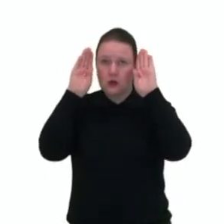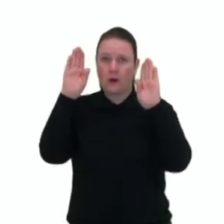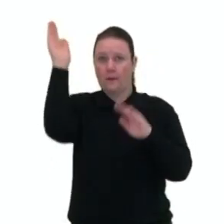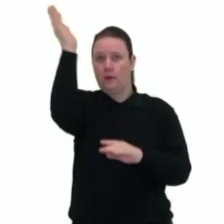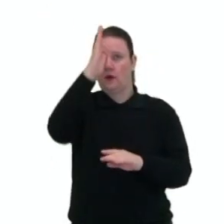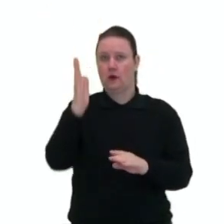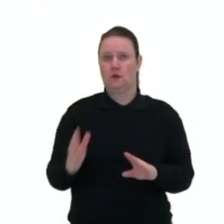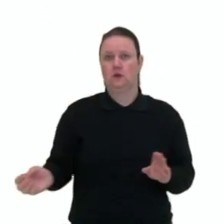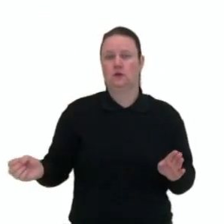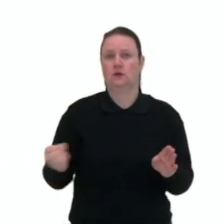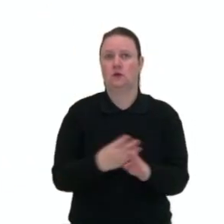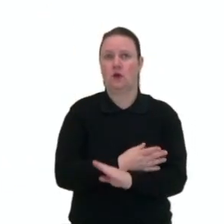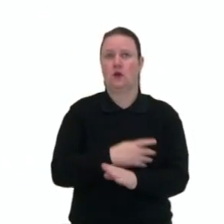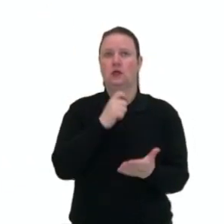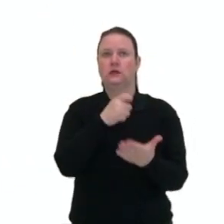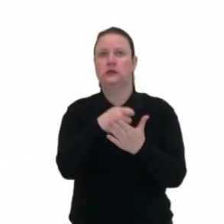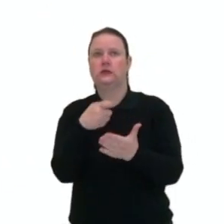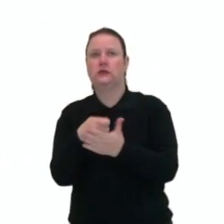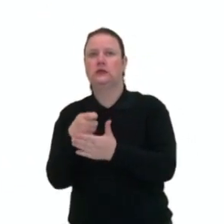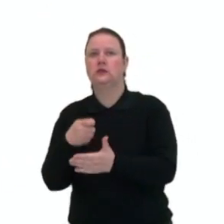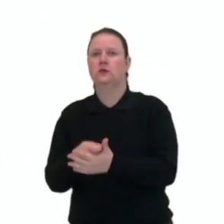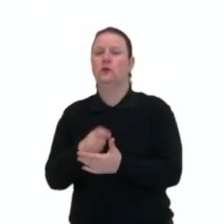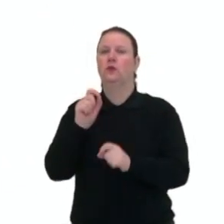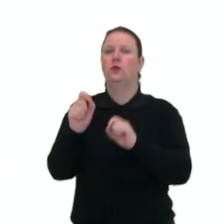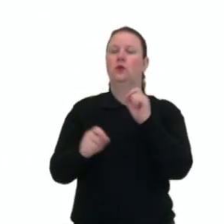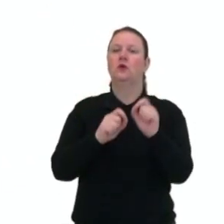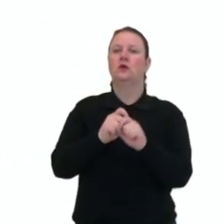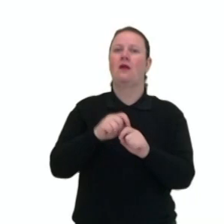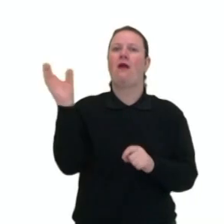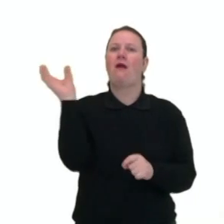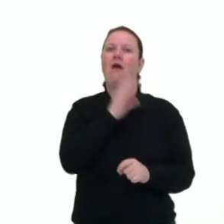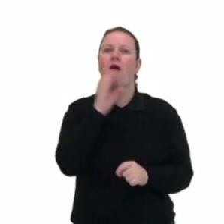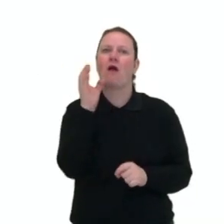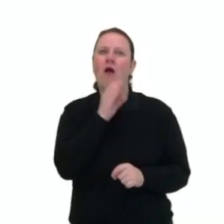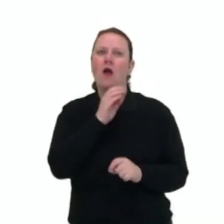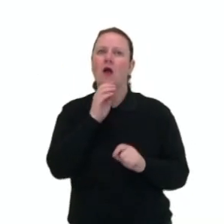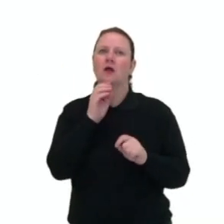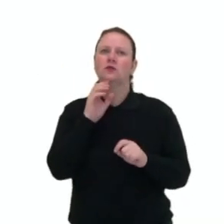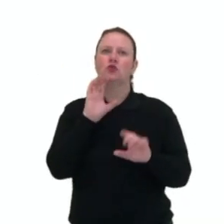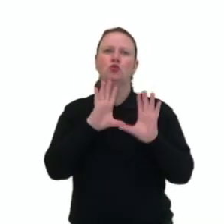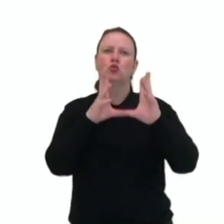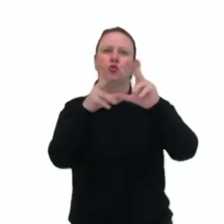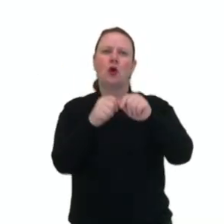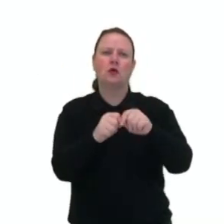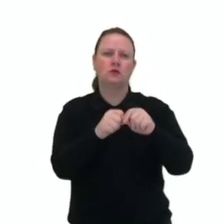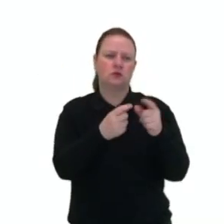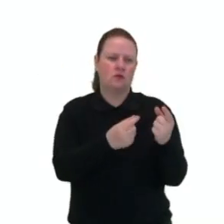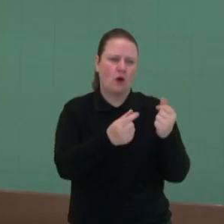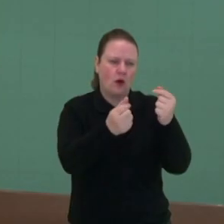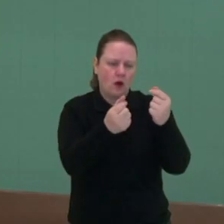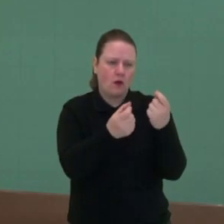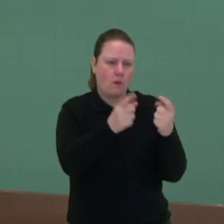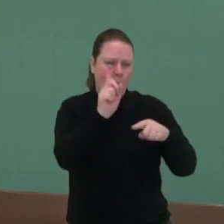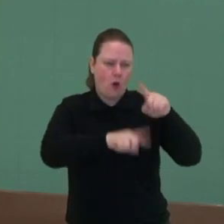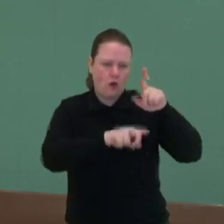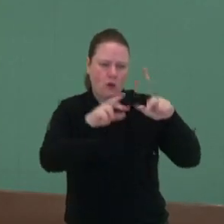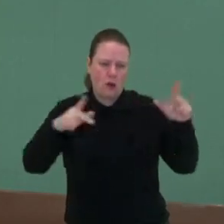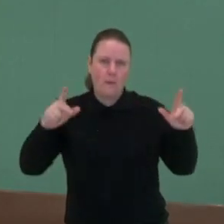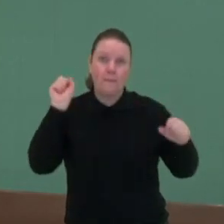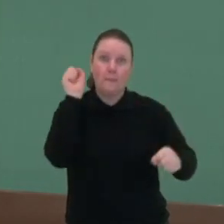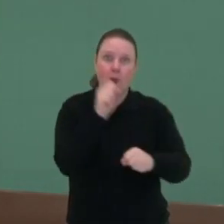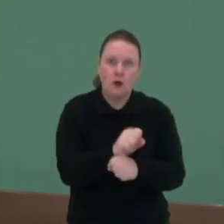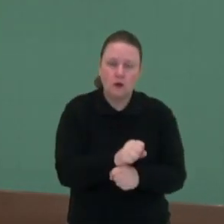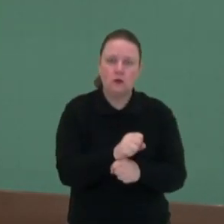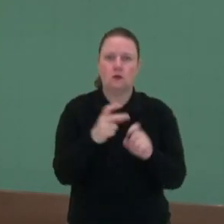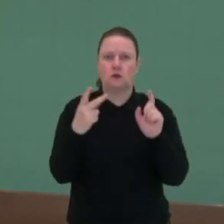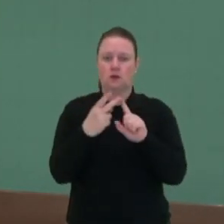Novo, que defendia, entre outras coisas, a implantação imediata. Ele congelou preços e salários. O Plano Collor, aliás, ele